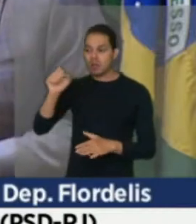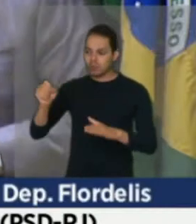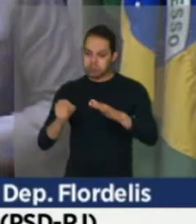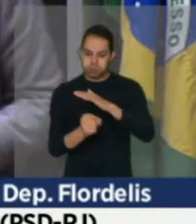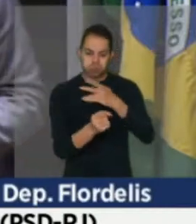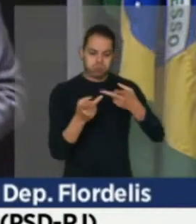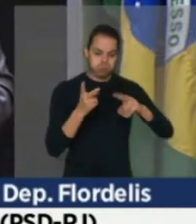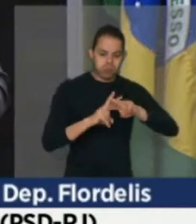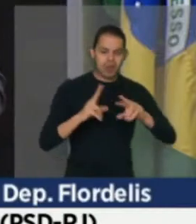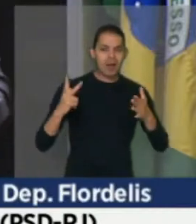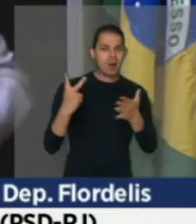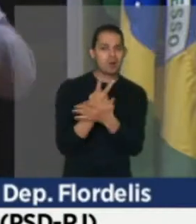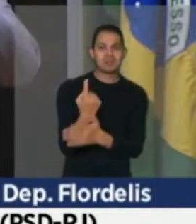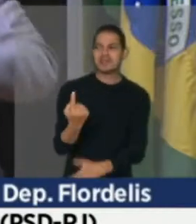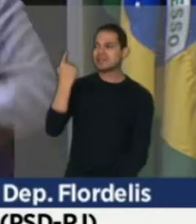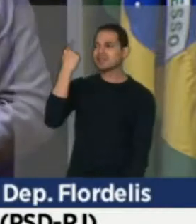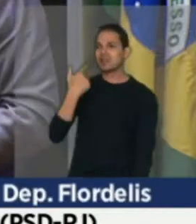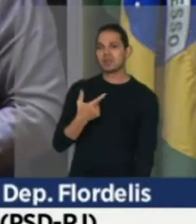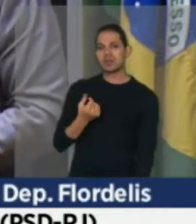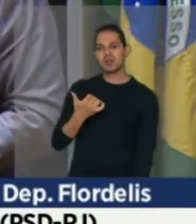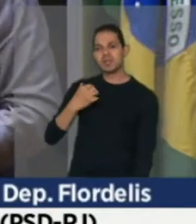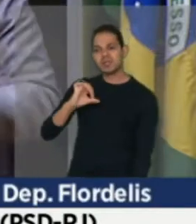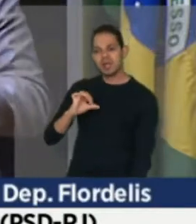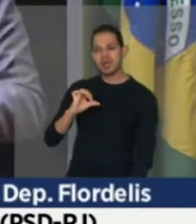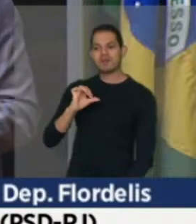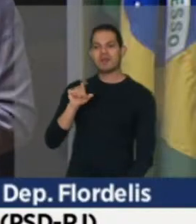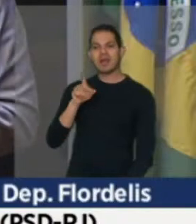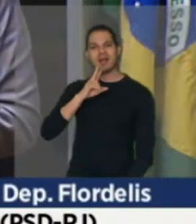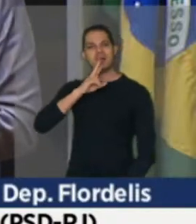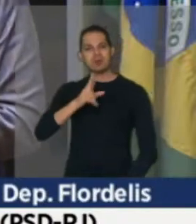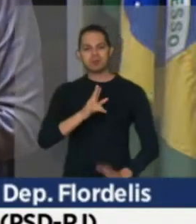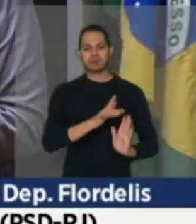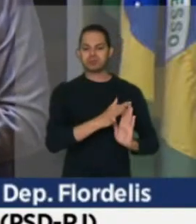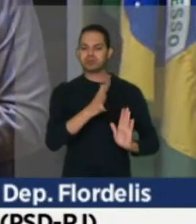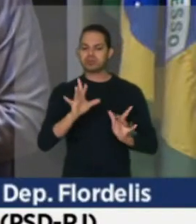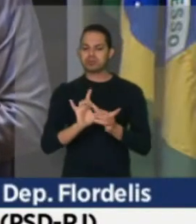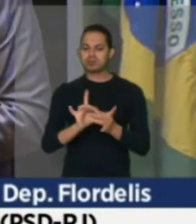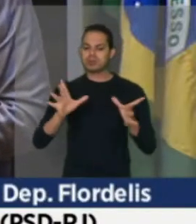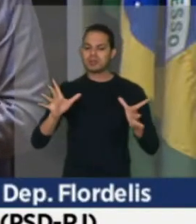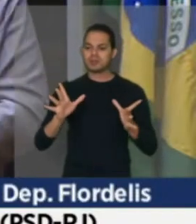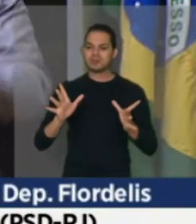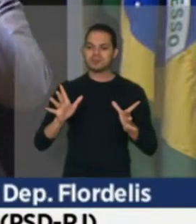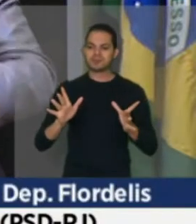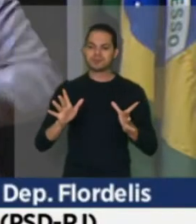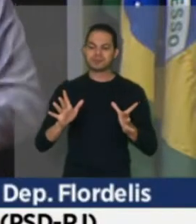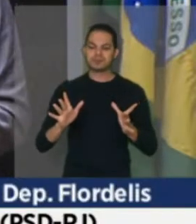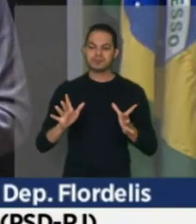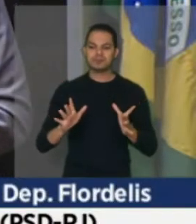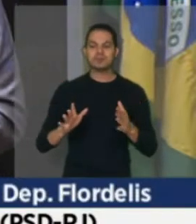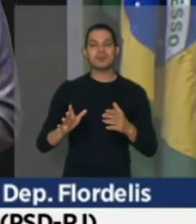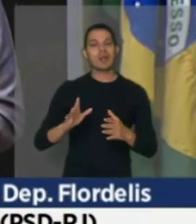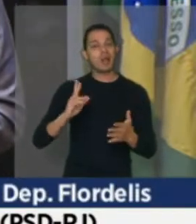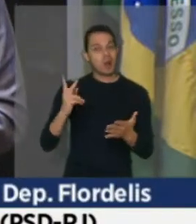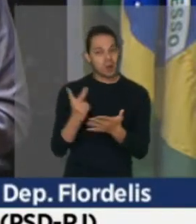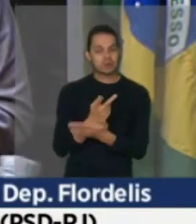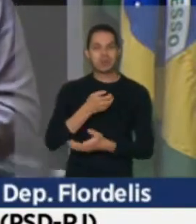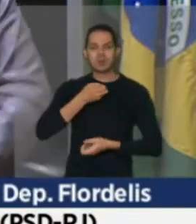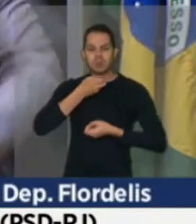ocorrido em 2019, mesmo ela tendo respondido todo o processo em liberdade, mesmo depois da